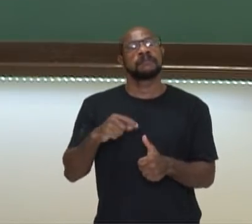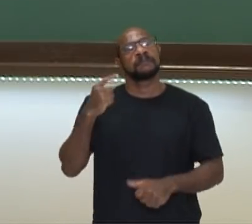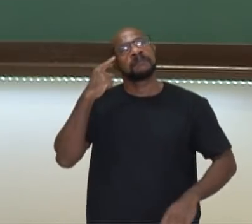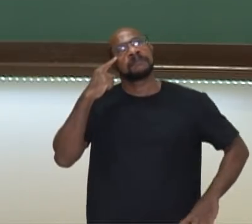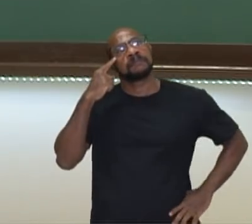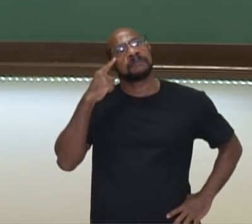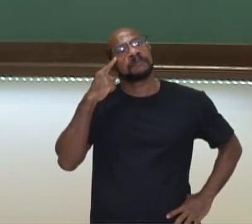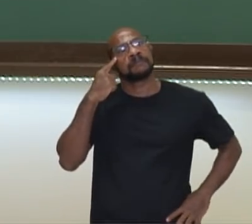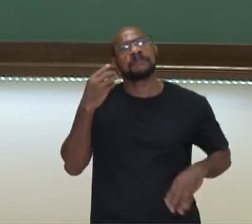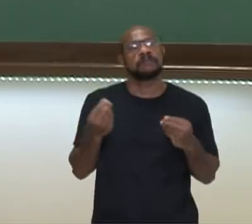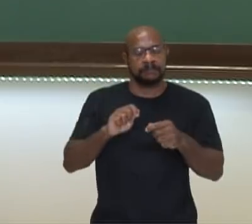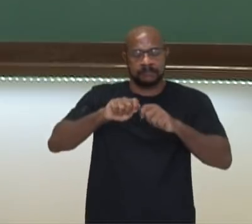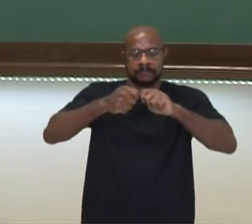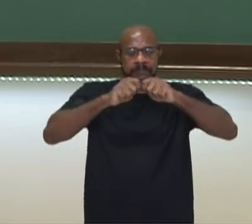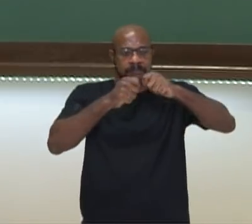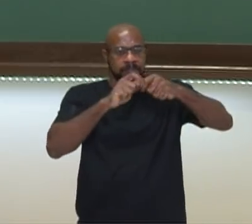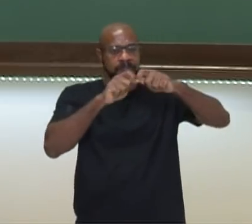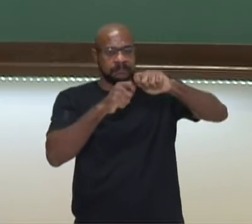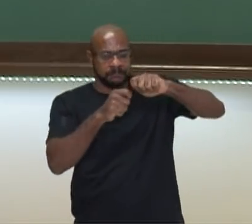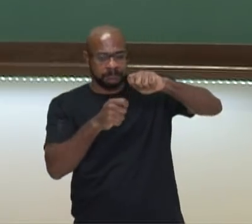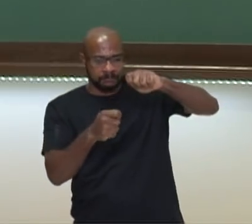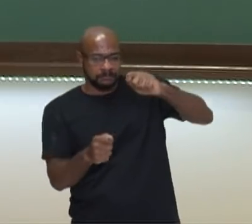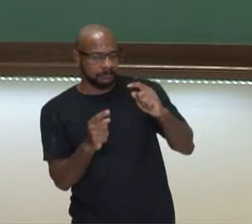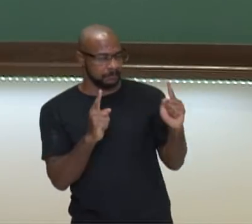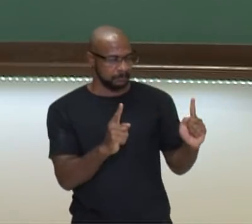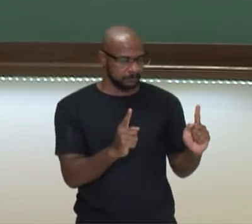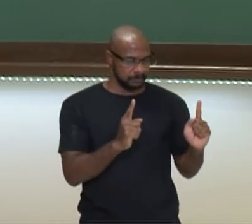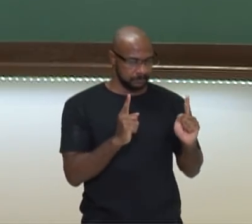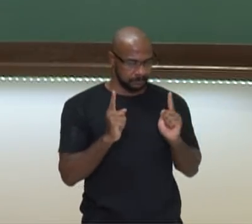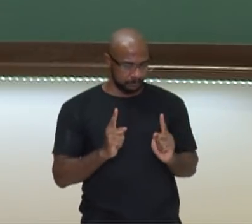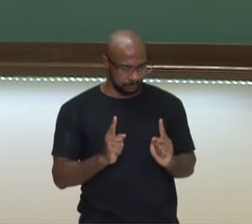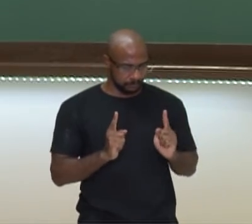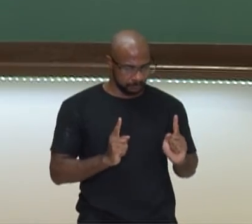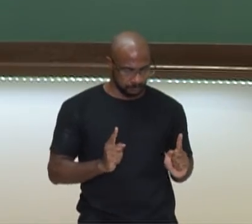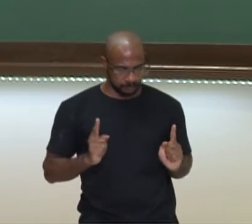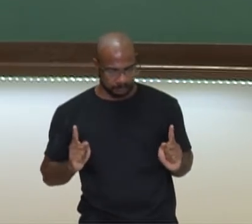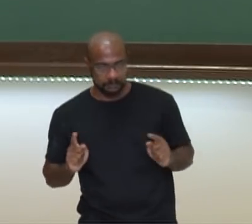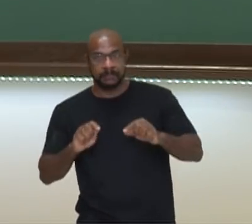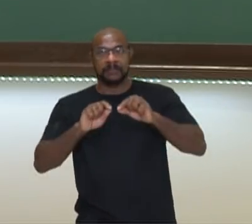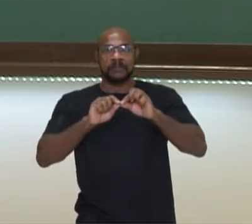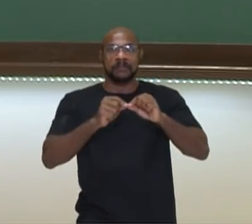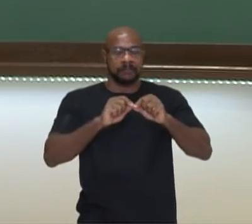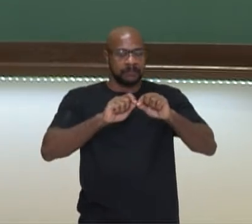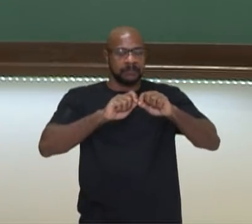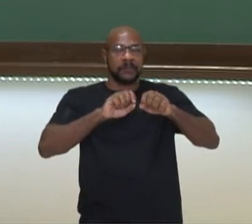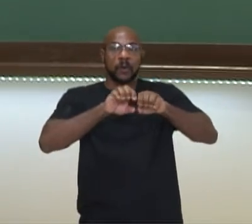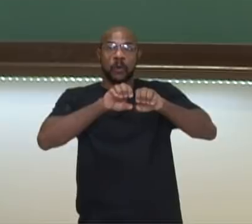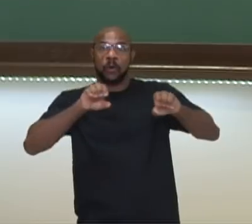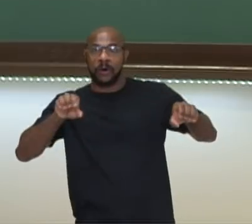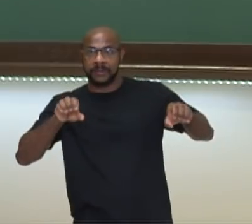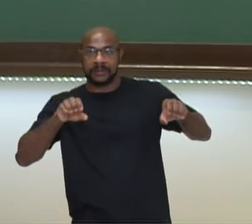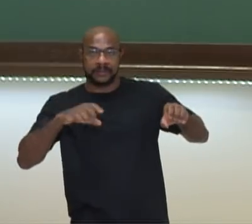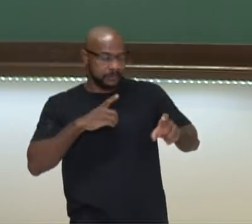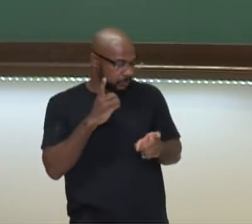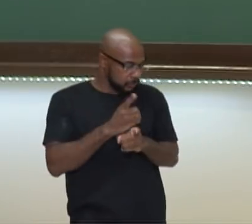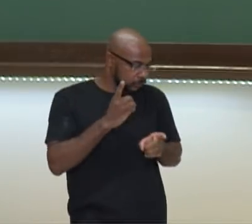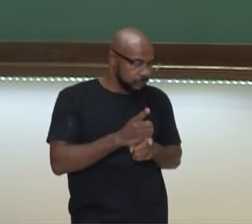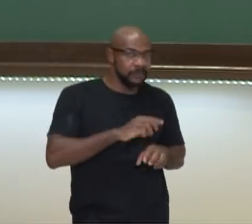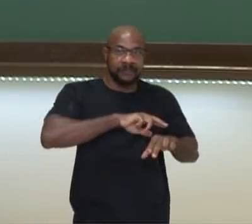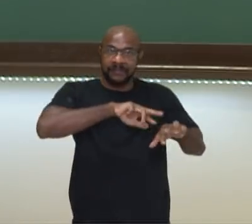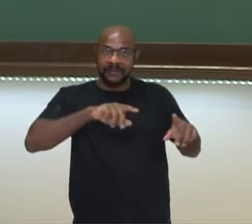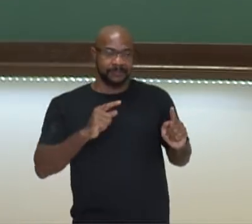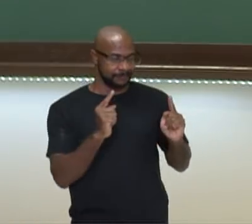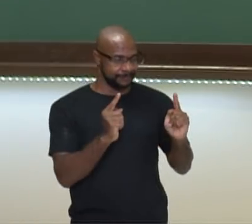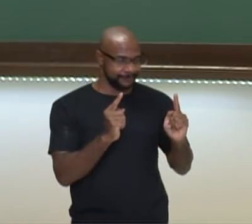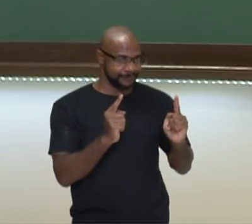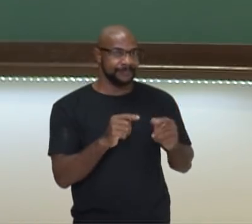tá, mas quando eu emendo as cordas, eu não perco um pedaço de corda? Perde. Mas vamos imaginar que não, porque o enunciado não faz menção a isso. Tá?